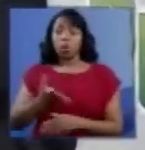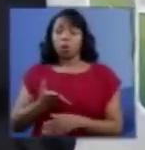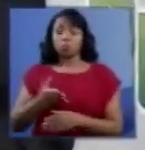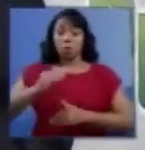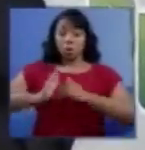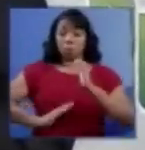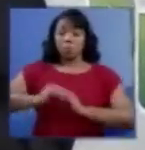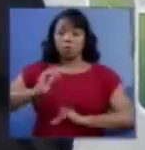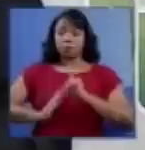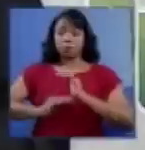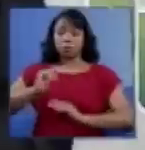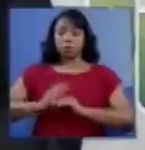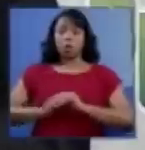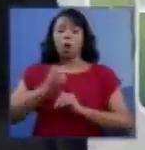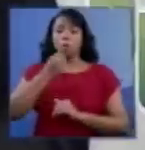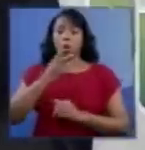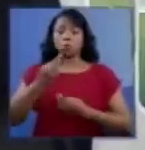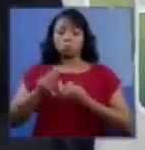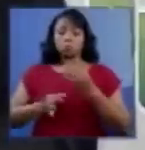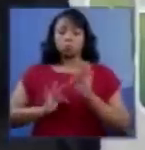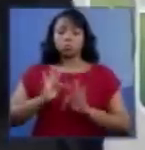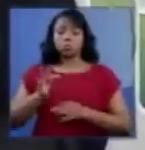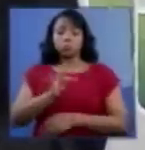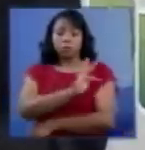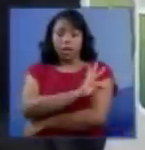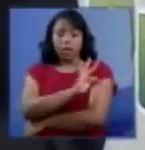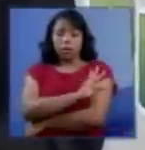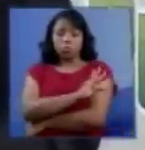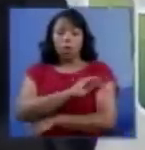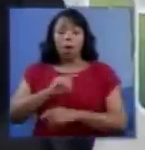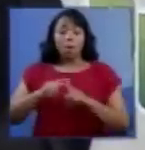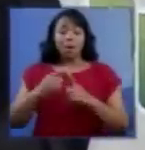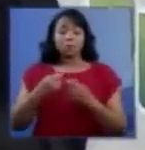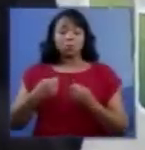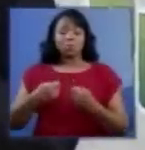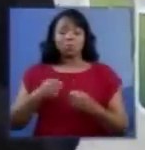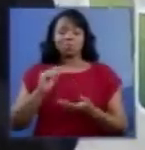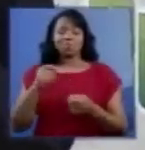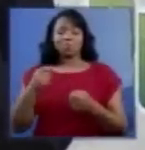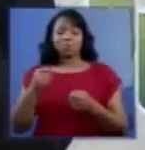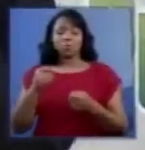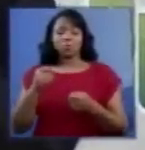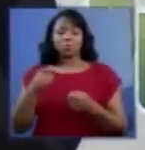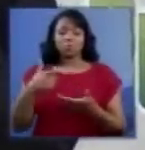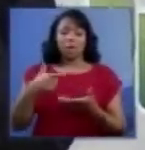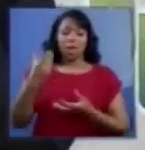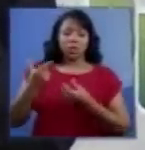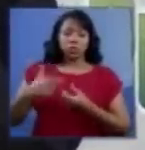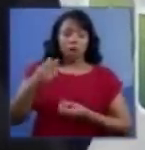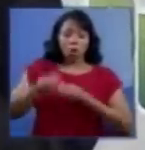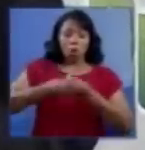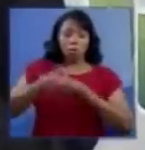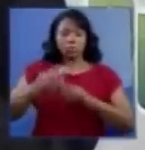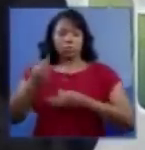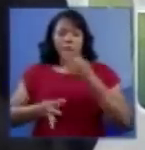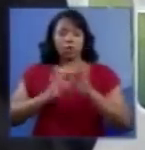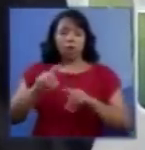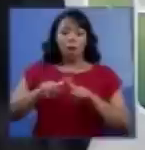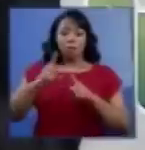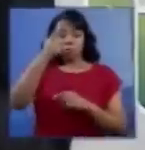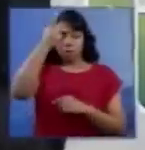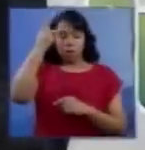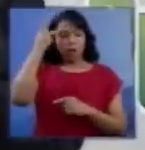profissionais B técnicos mas não basta técnica é preciso também a humanidade